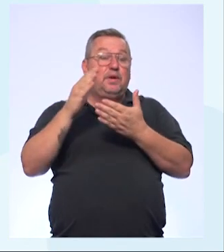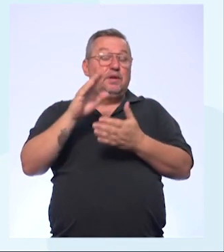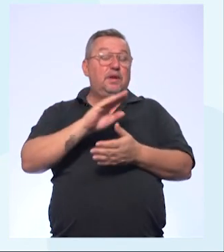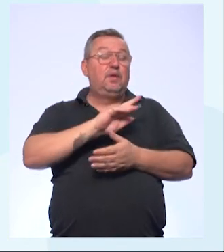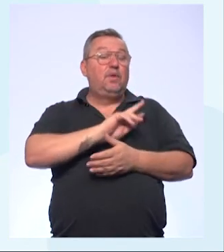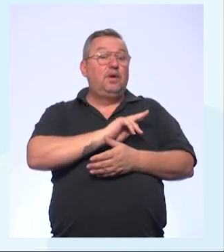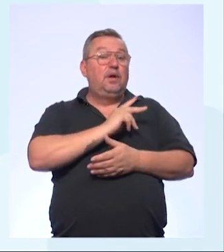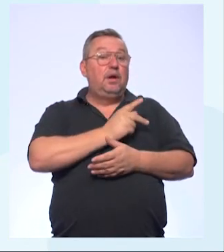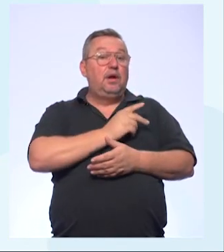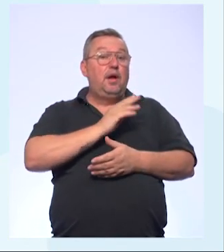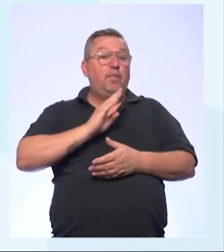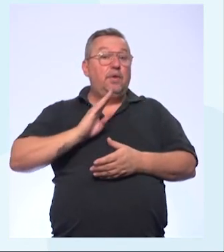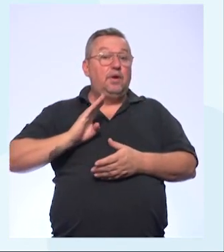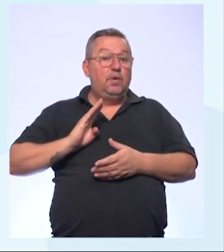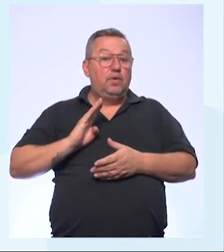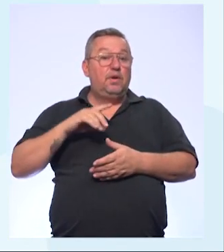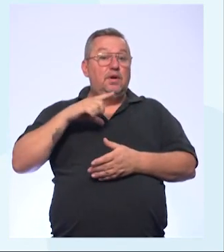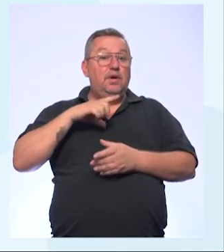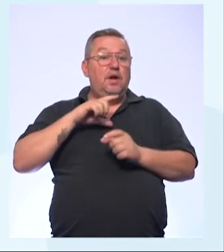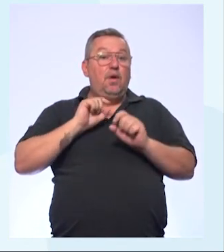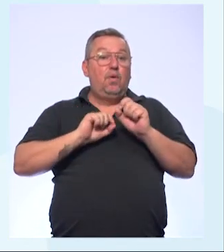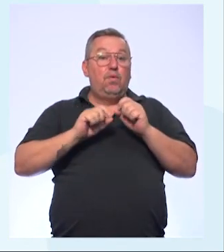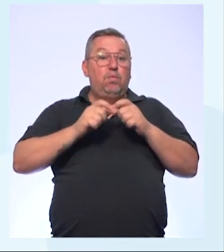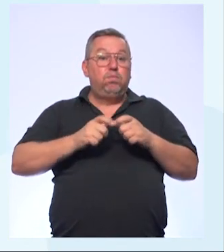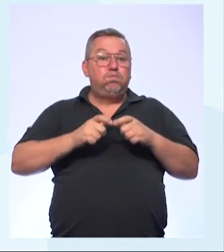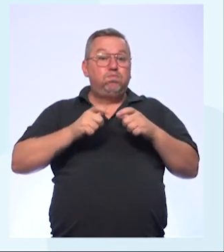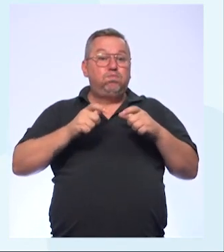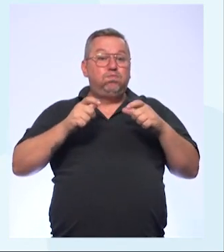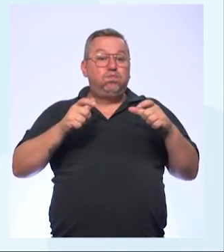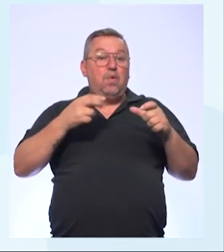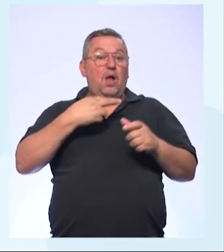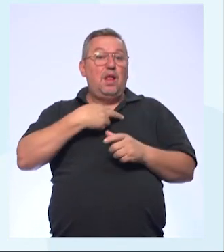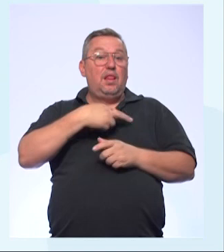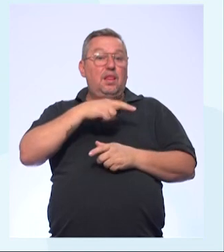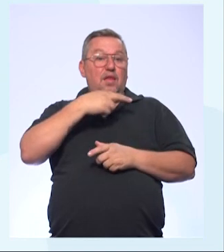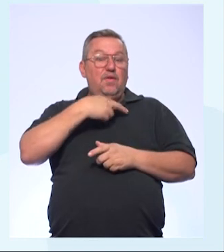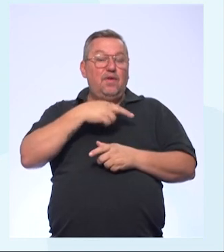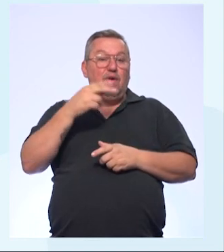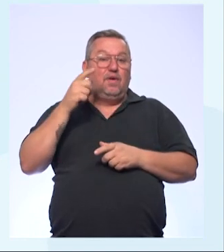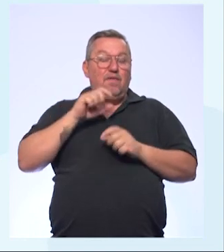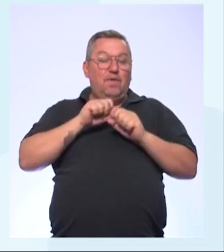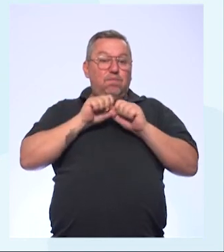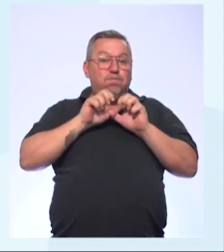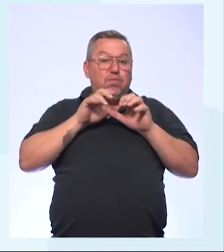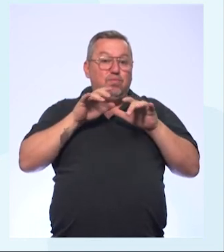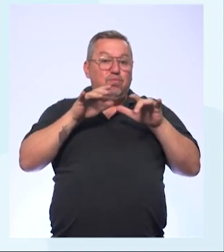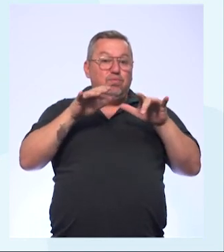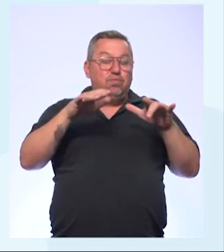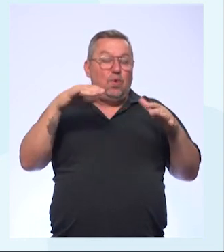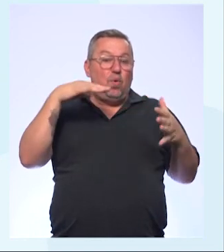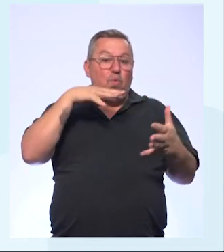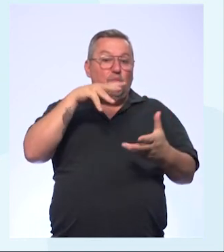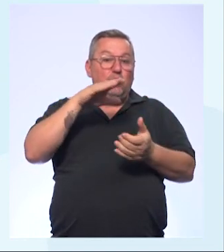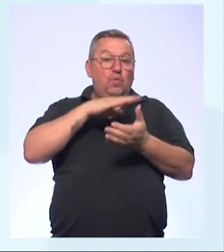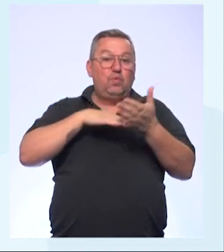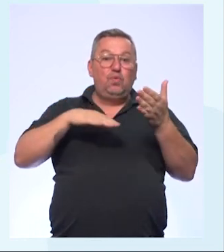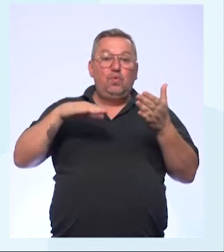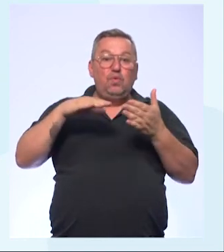tem depois um crescimento de uma religião que vai ganhar o mundo todo, né? Parte do